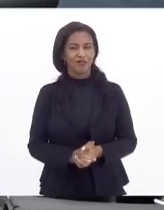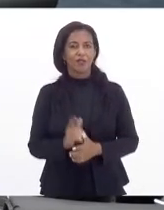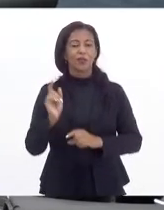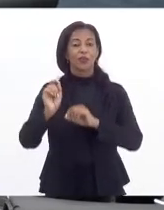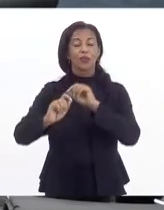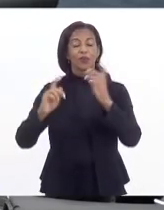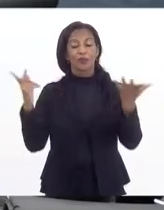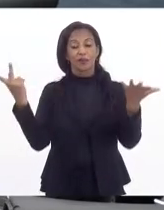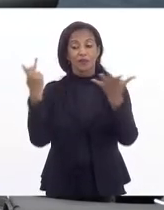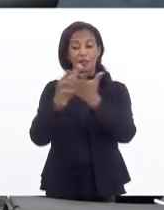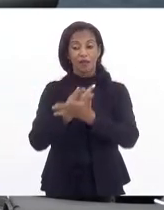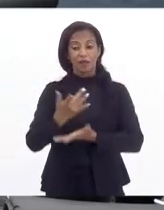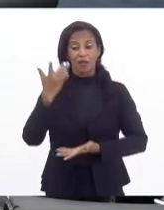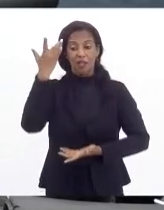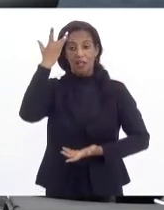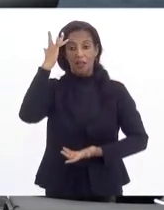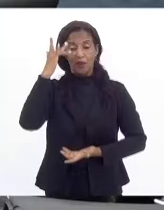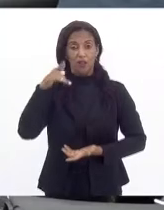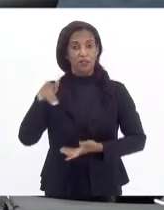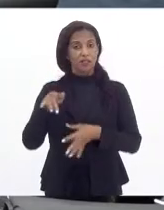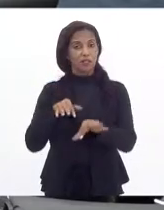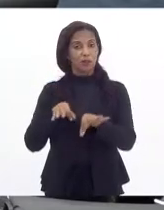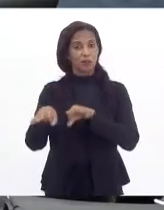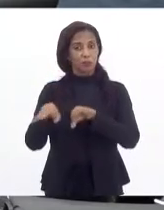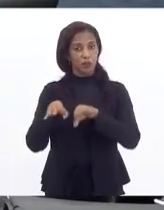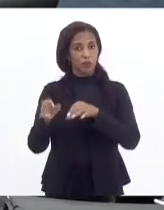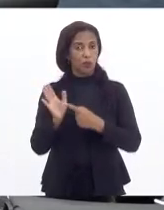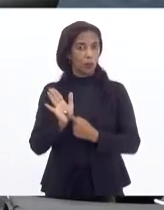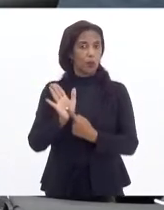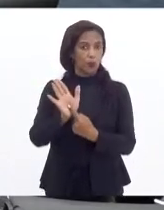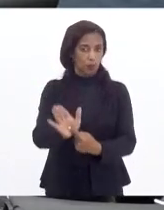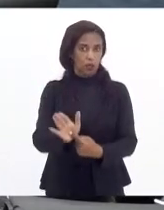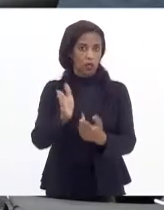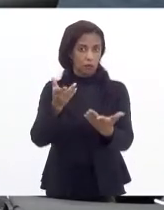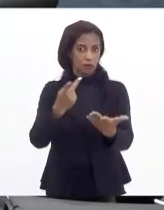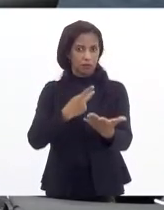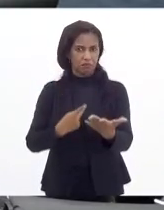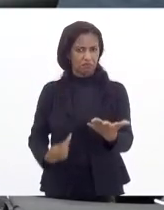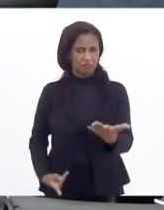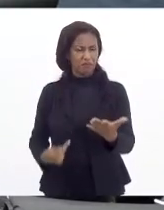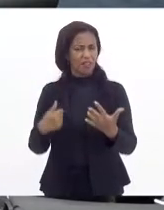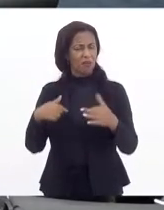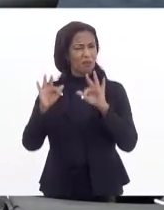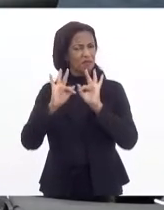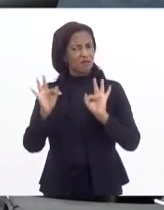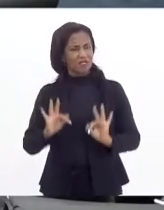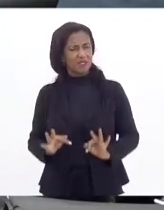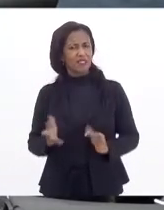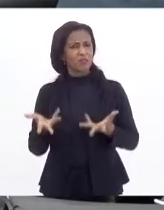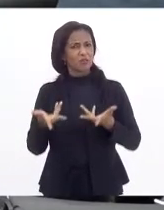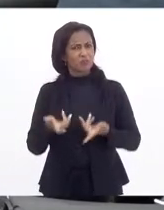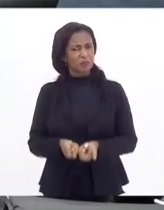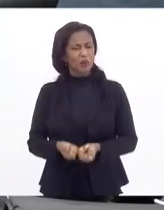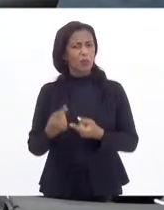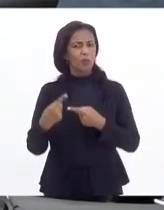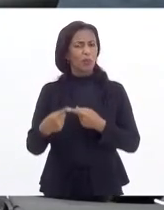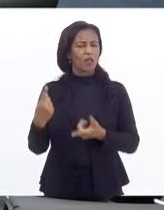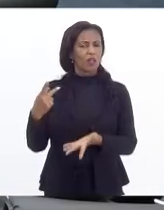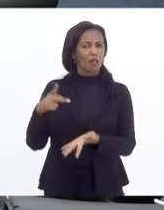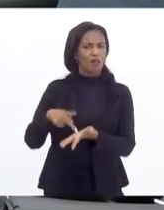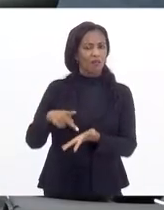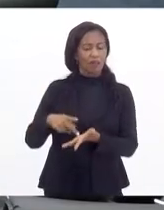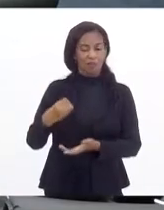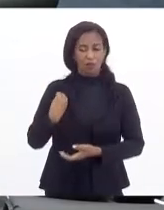acontece é o seguinte, é que eu acho que esse projeto que foi apresentado por Vossa Excelência é de uma felicidade tremenda, porque realmente nós